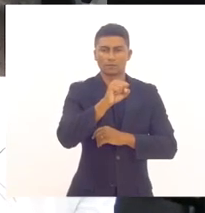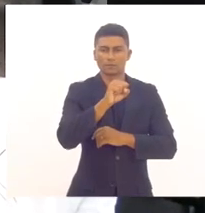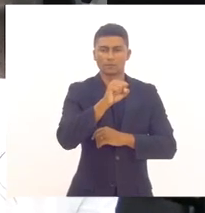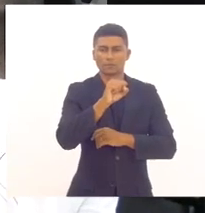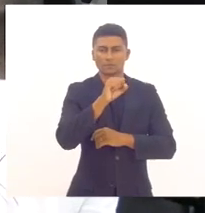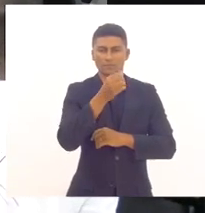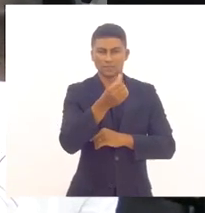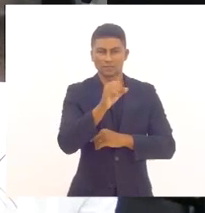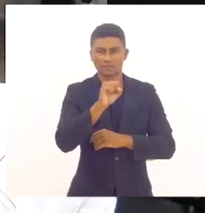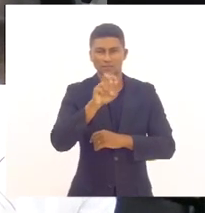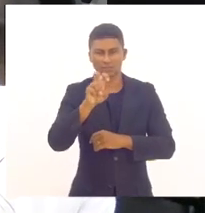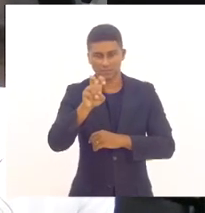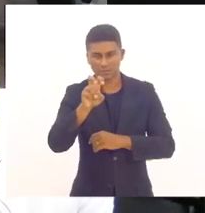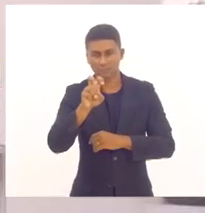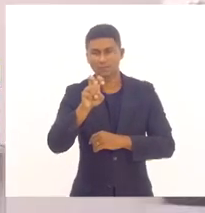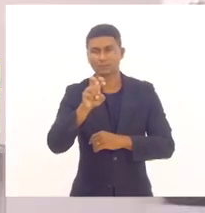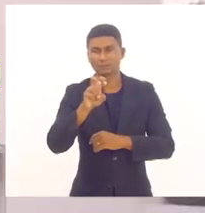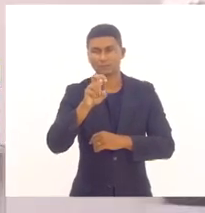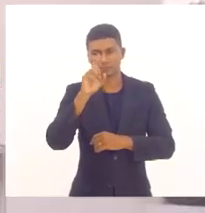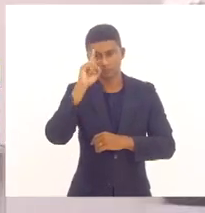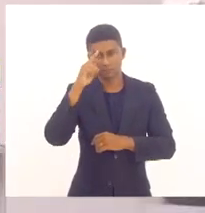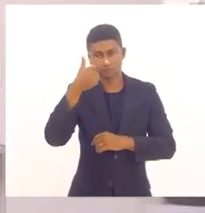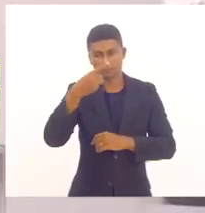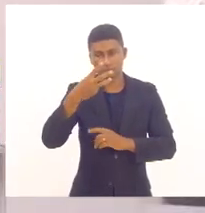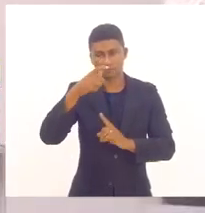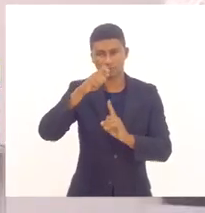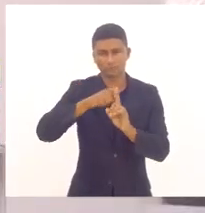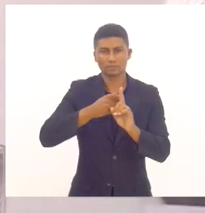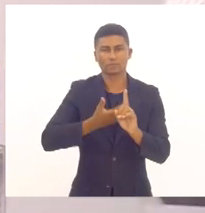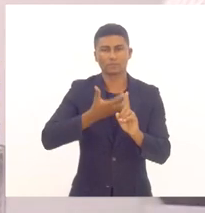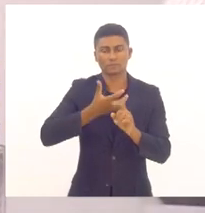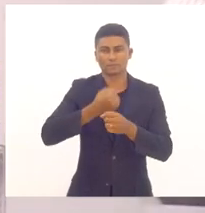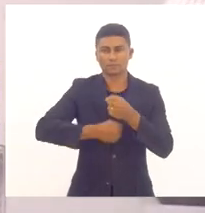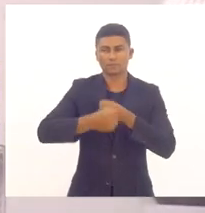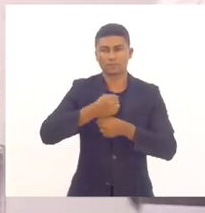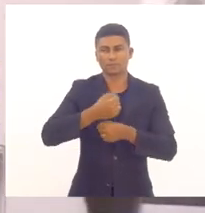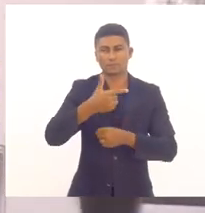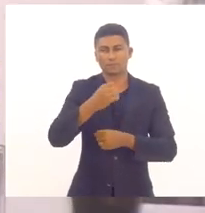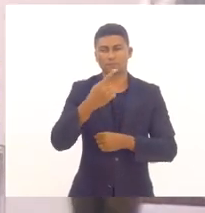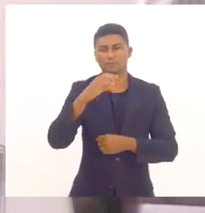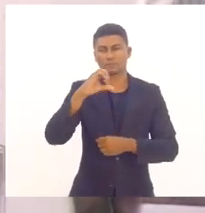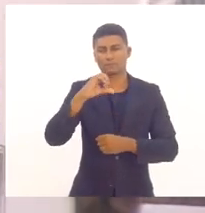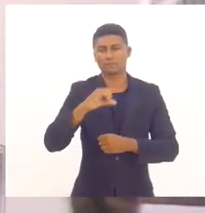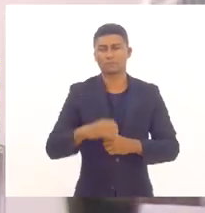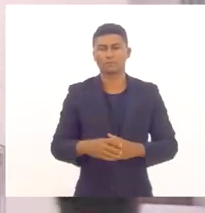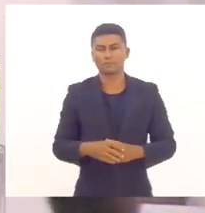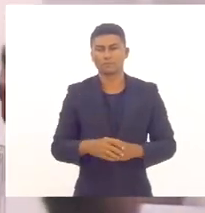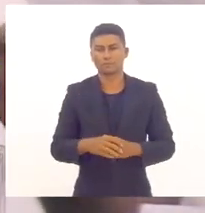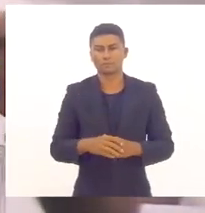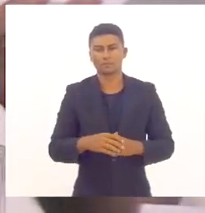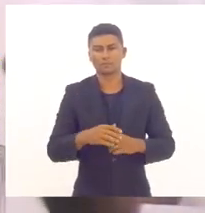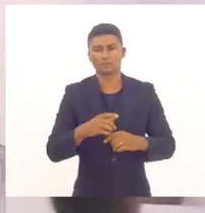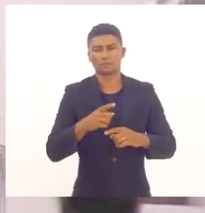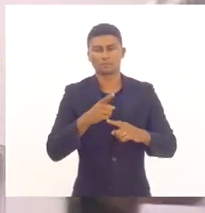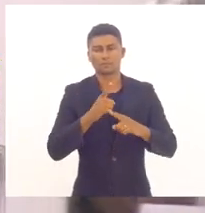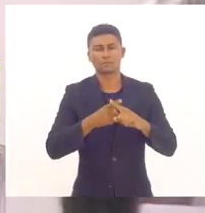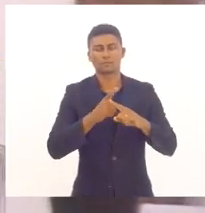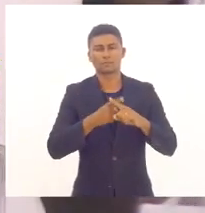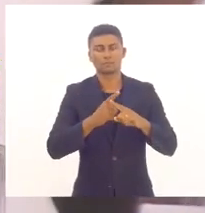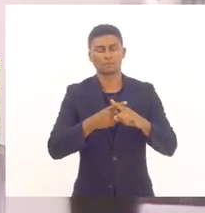8.685, de 23 de dezembro de 2019. Pois defende